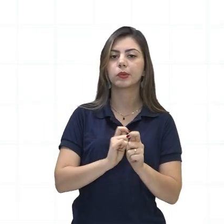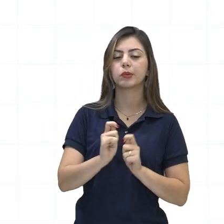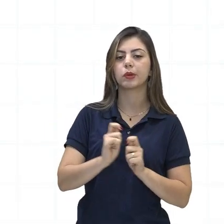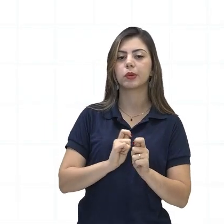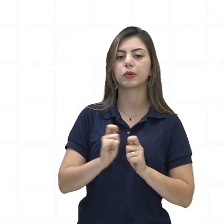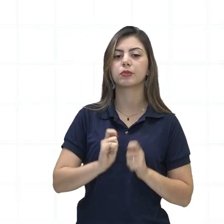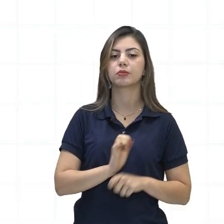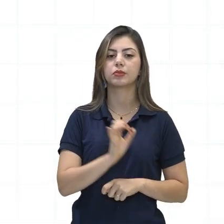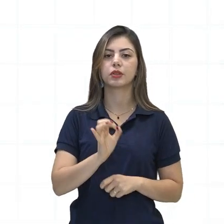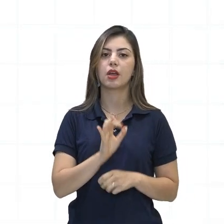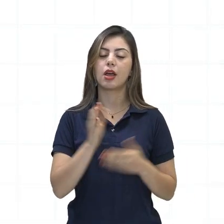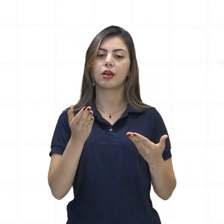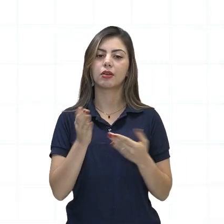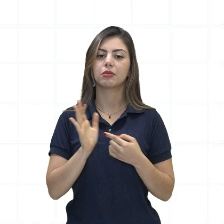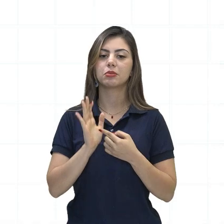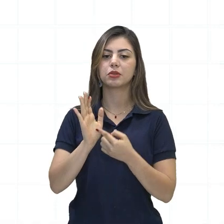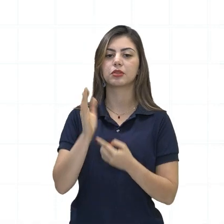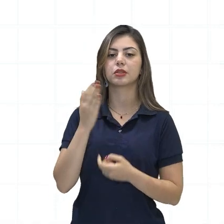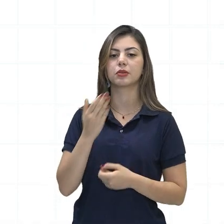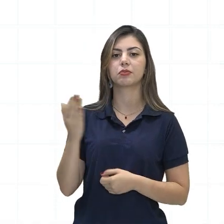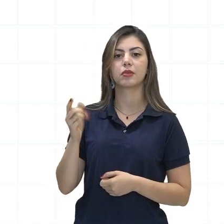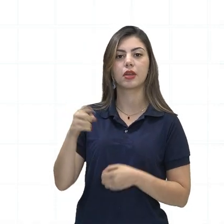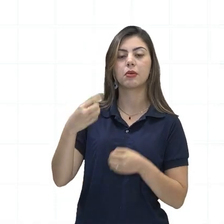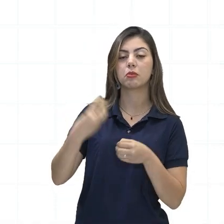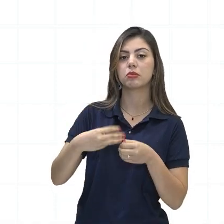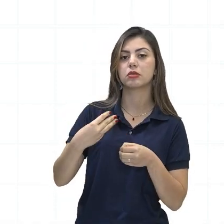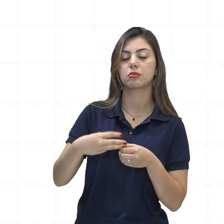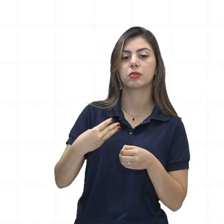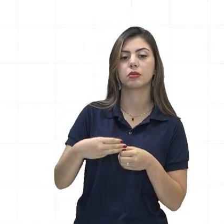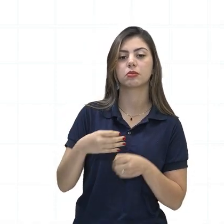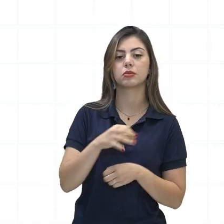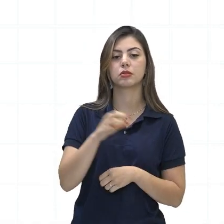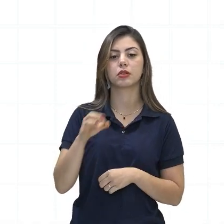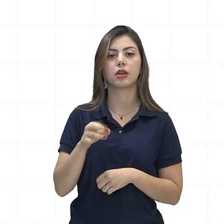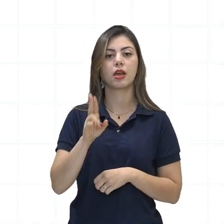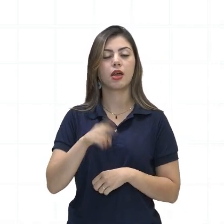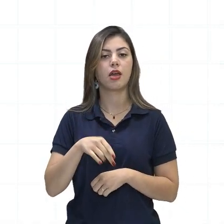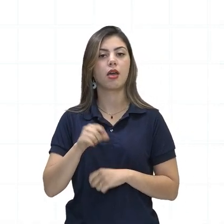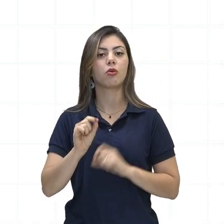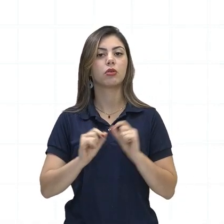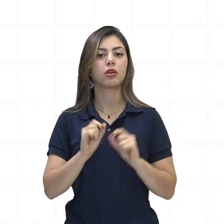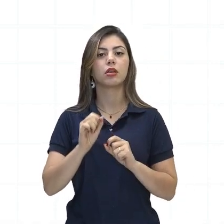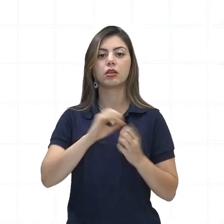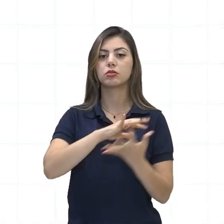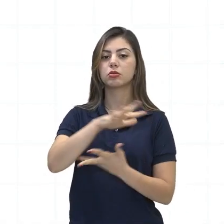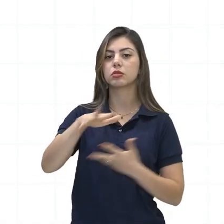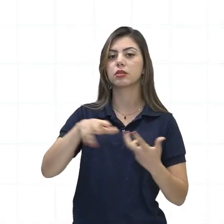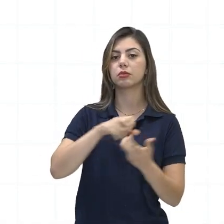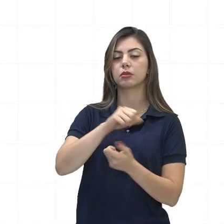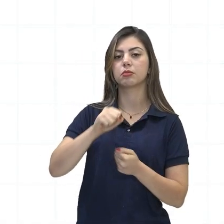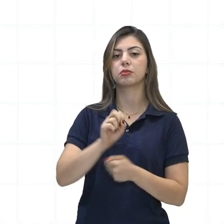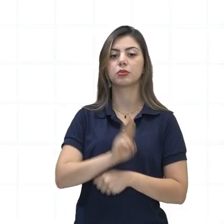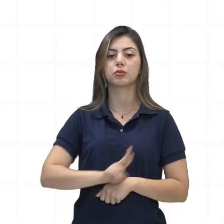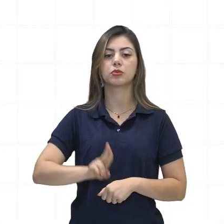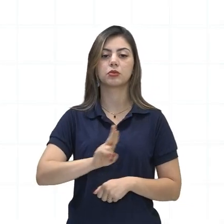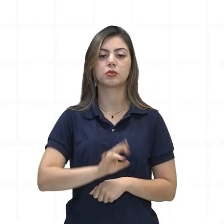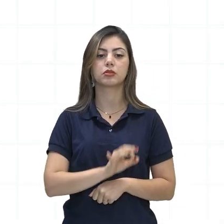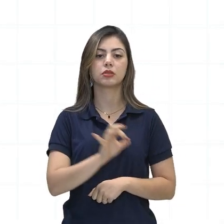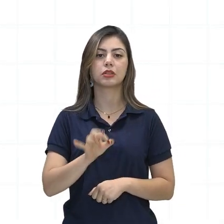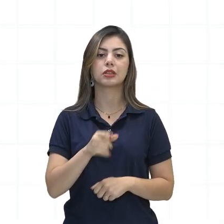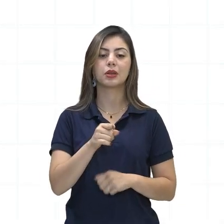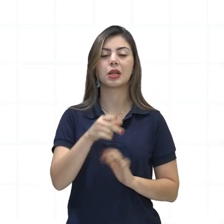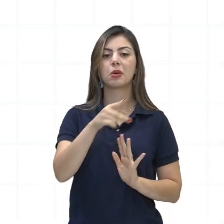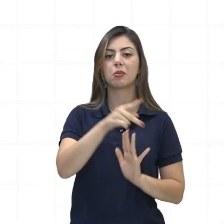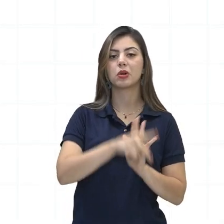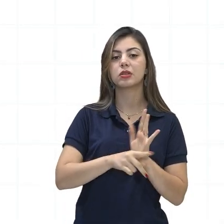unidade de conservação, a esfera administrativa é municipal, ela é de uso sustentável, né, e ela não tem um plano